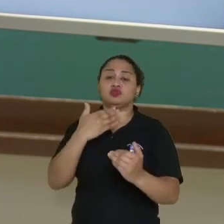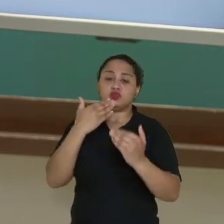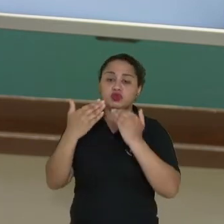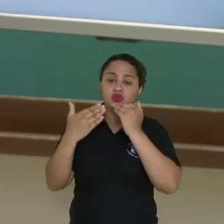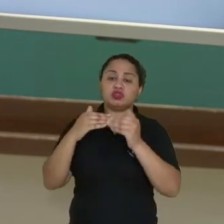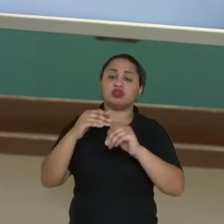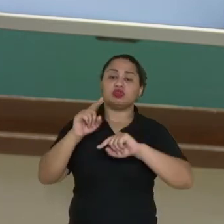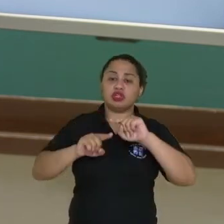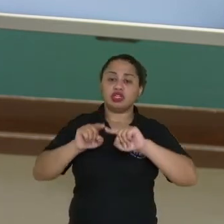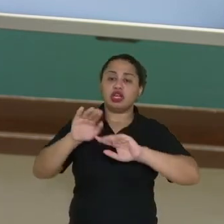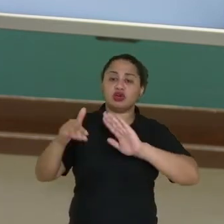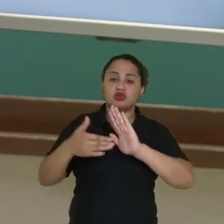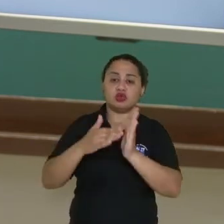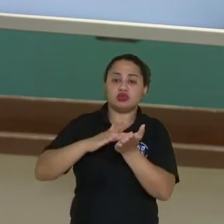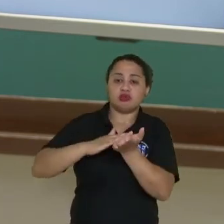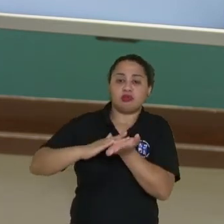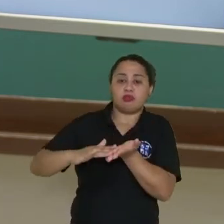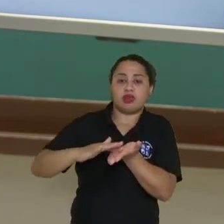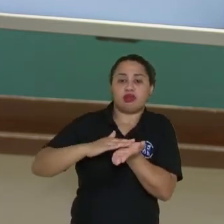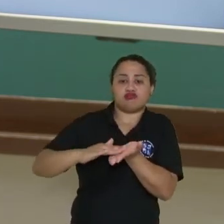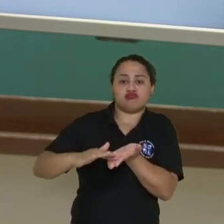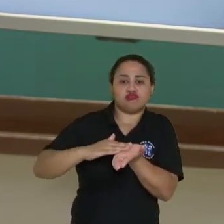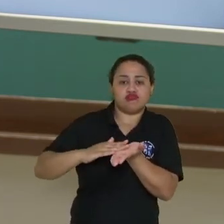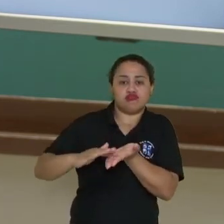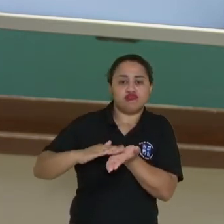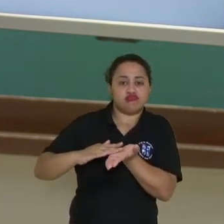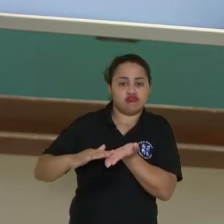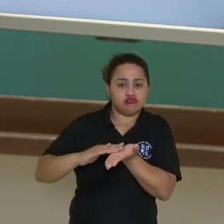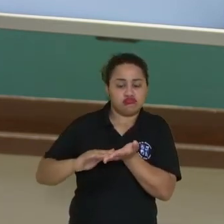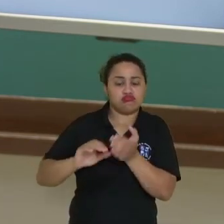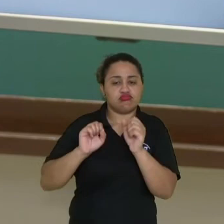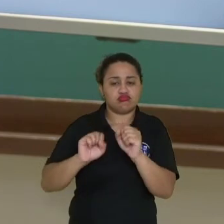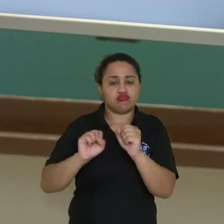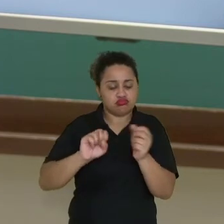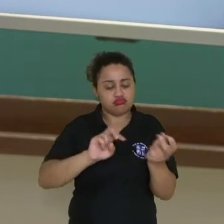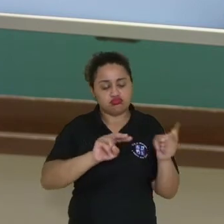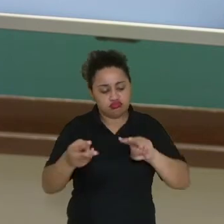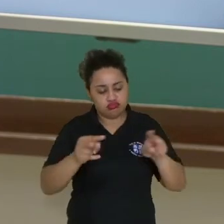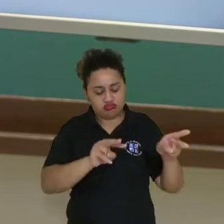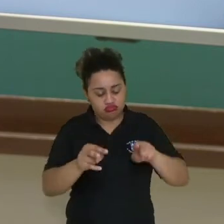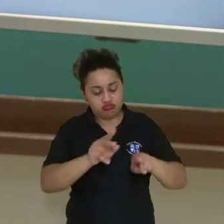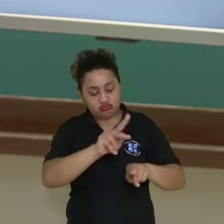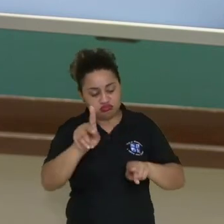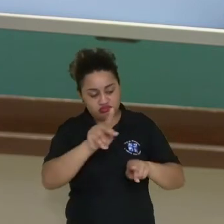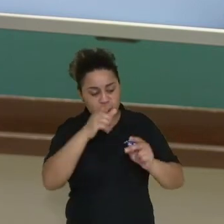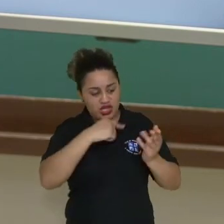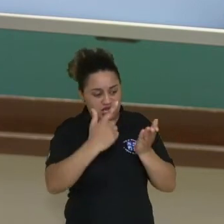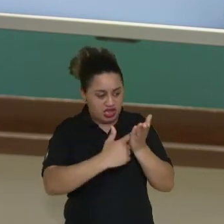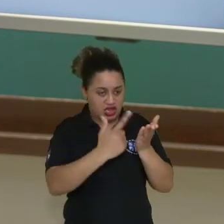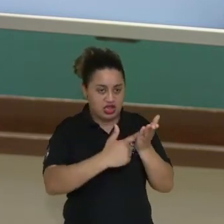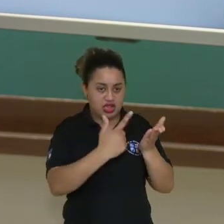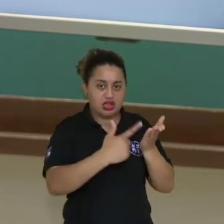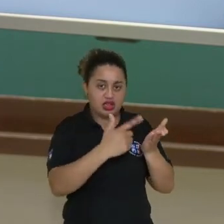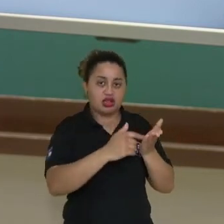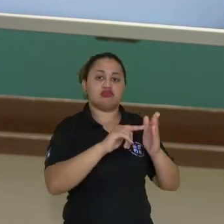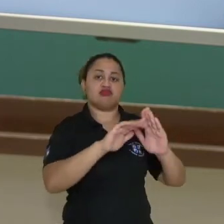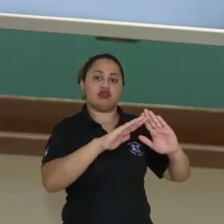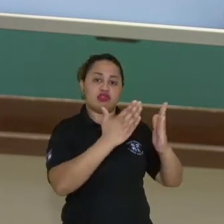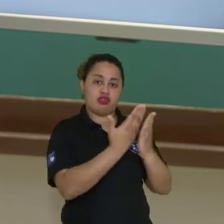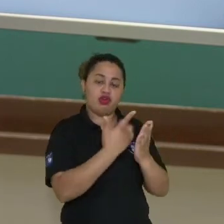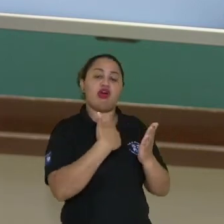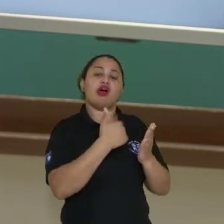ter o material todo feito em braille, né, toda a tradução daquilo que o professor pretende que ele aprenda nas mais